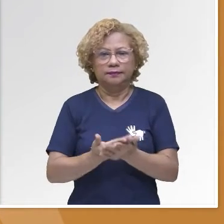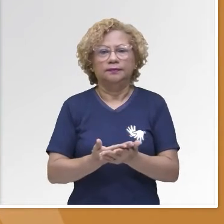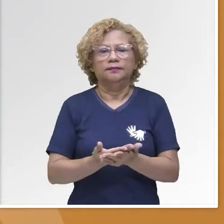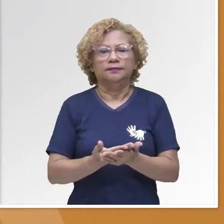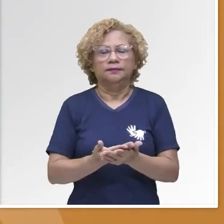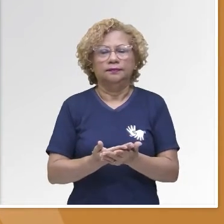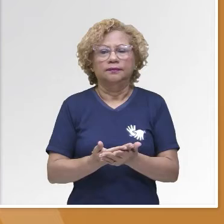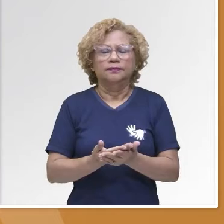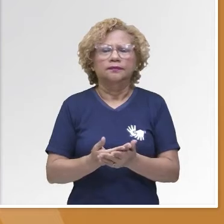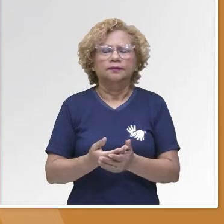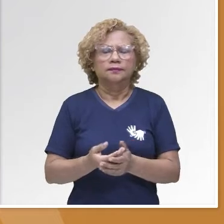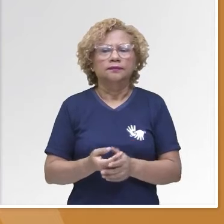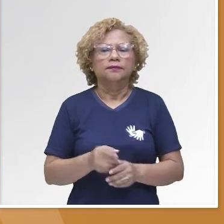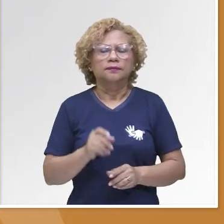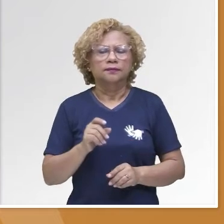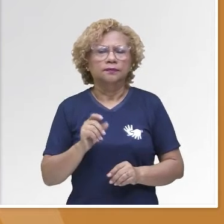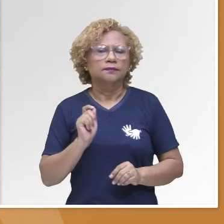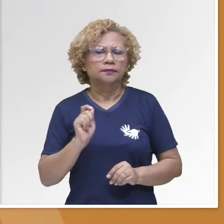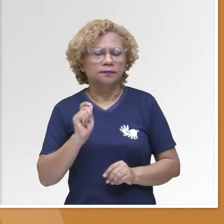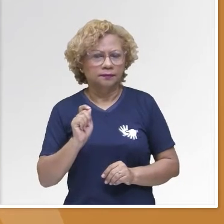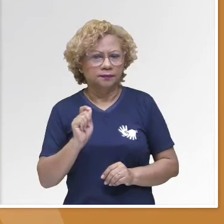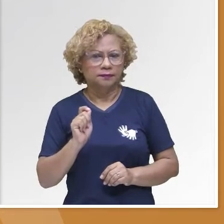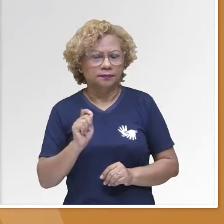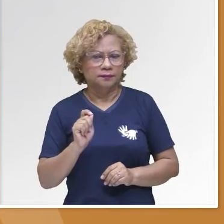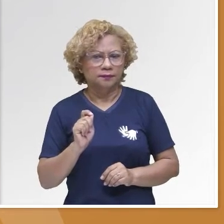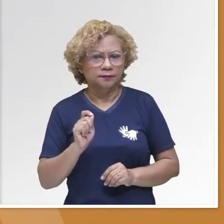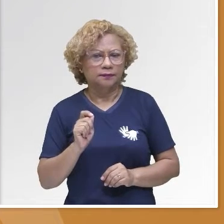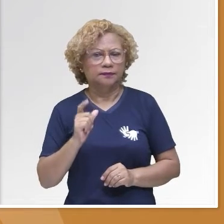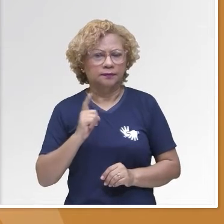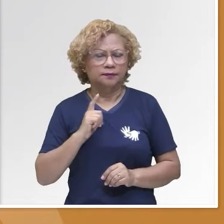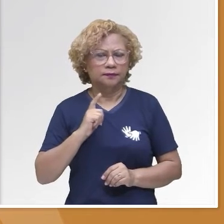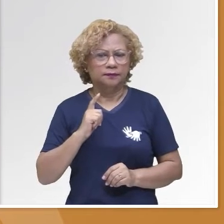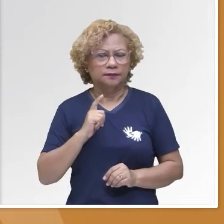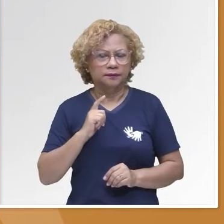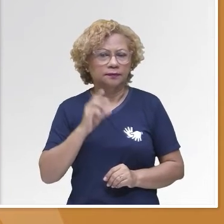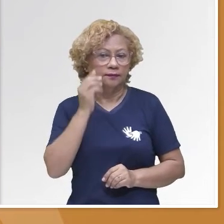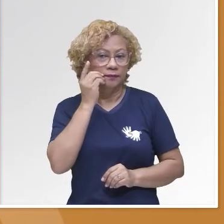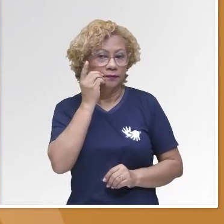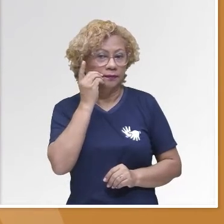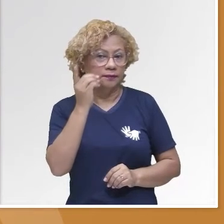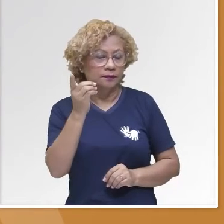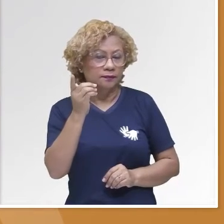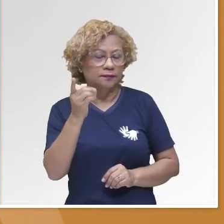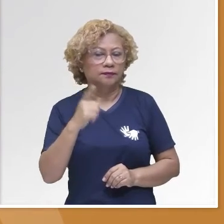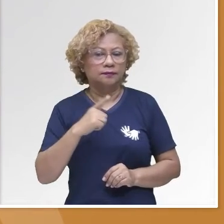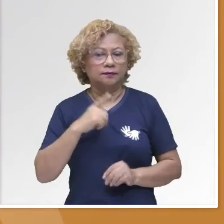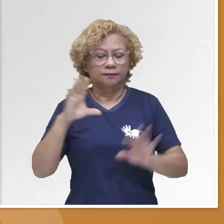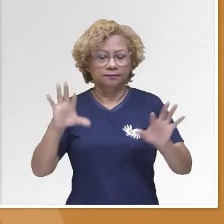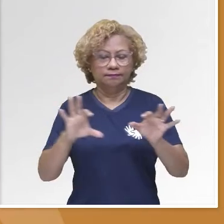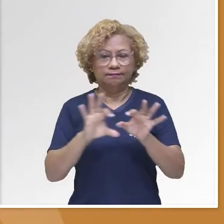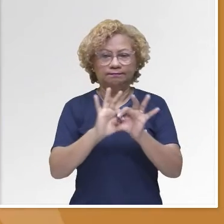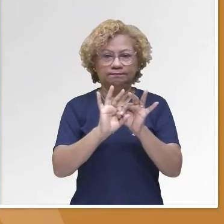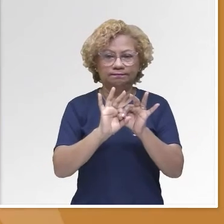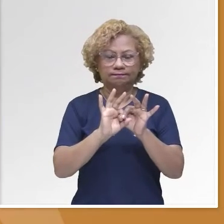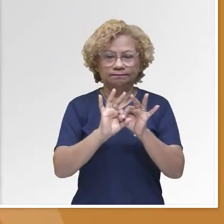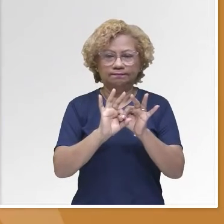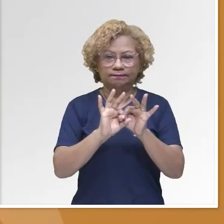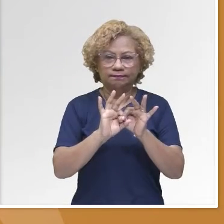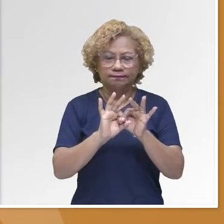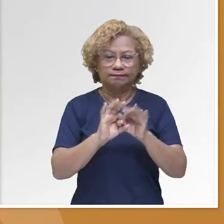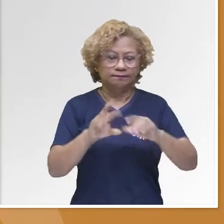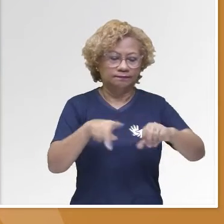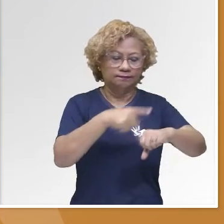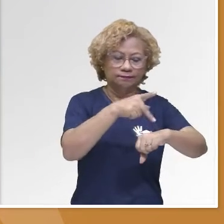que hoje em dia, né, a gente vai verificar esta conexão que existe de um país para o